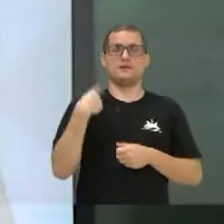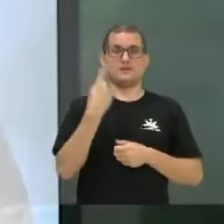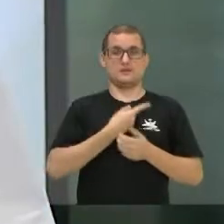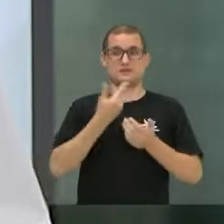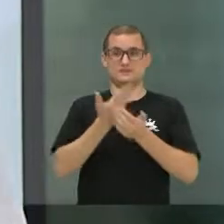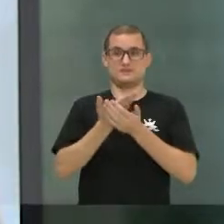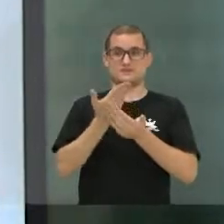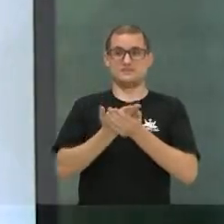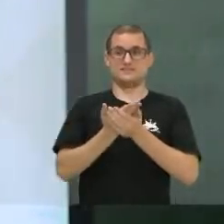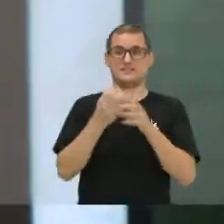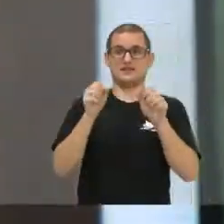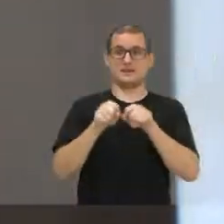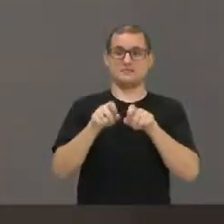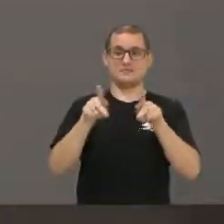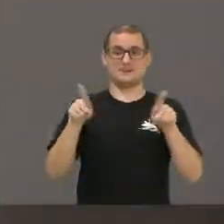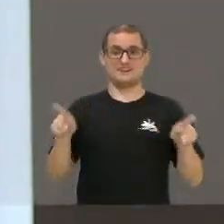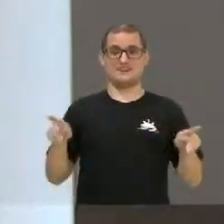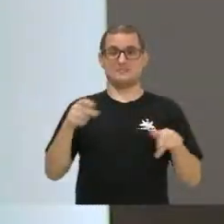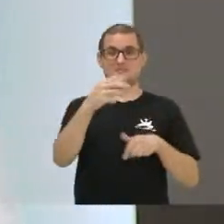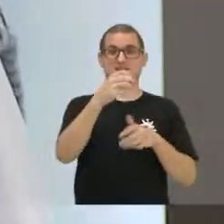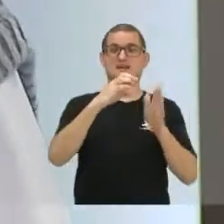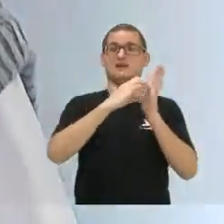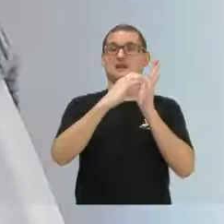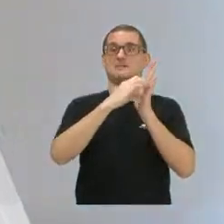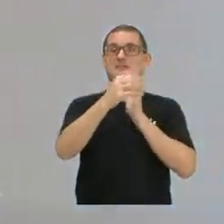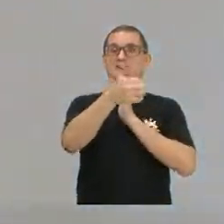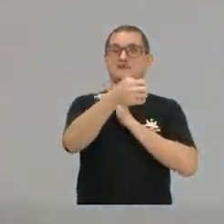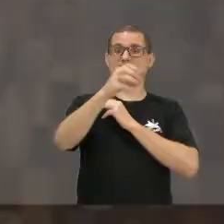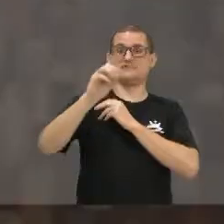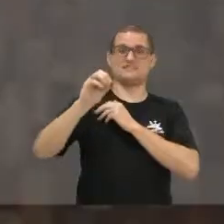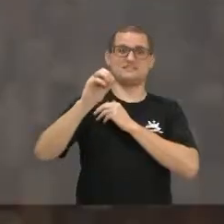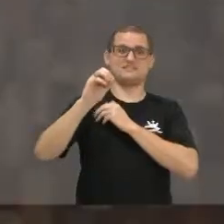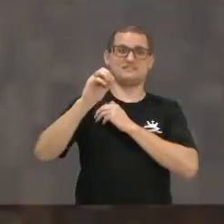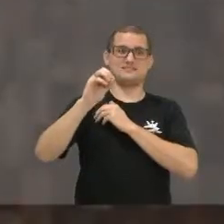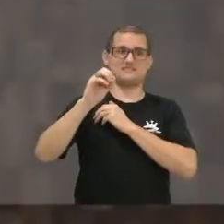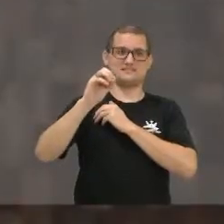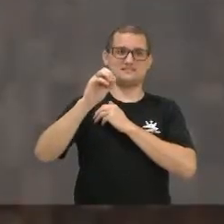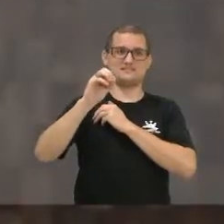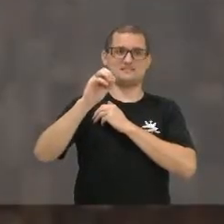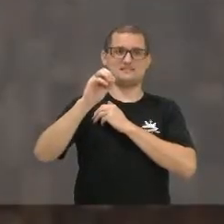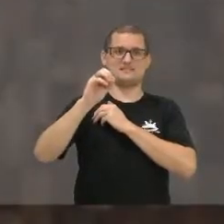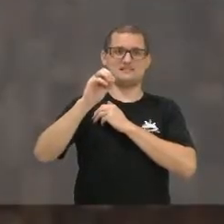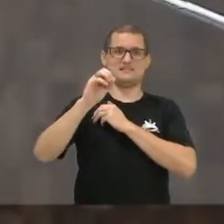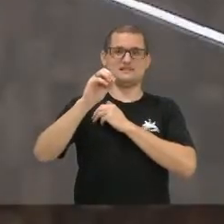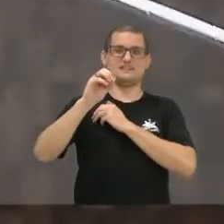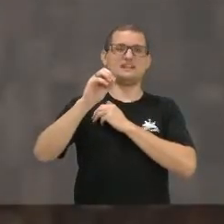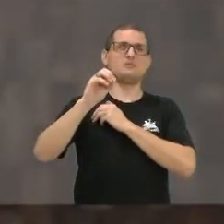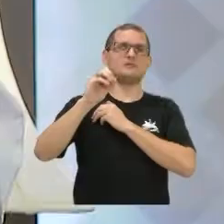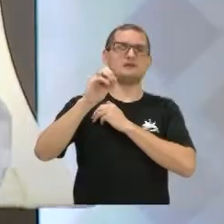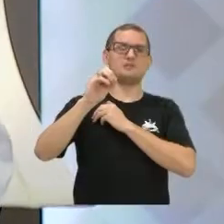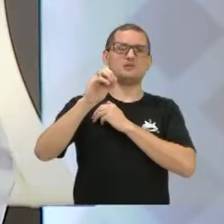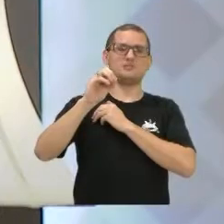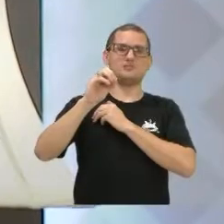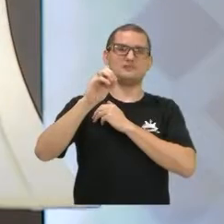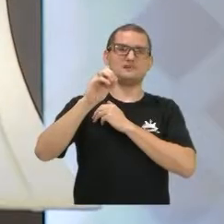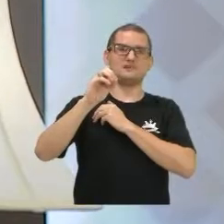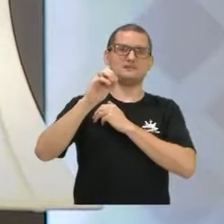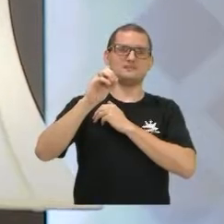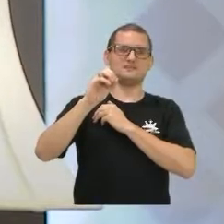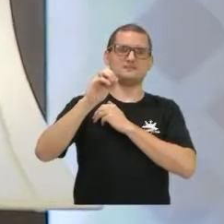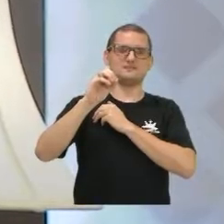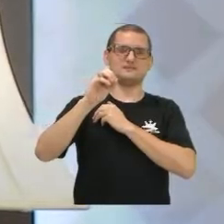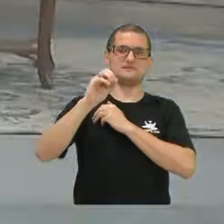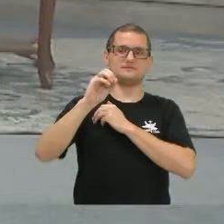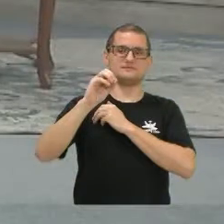última vez antes do 11 então vamos ver sobre o livrinho né ah o livre engolido ele tem um